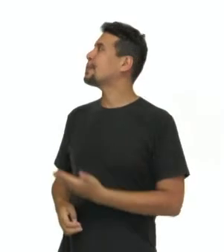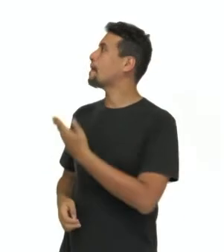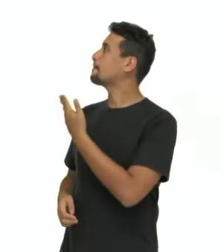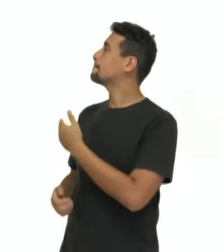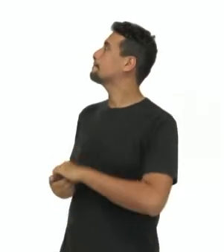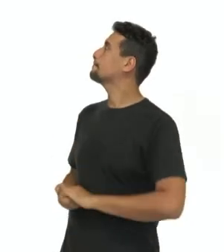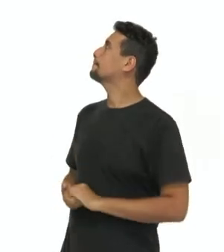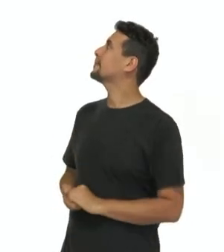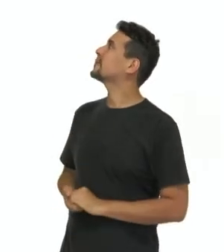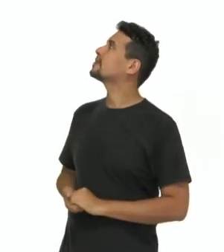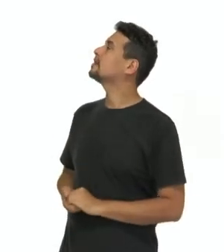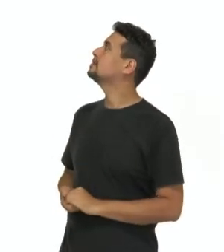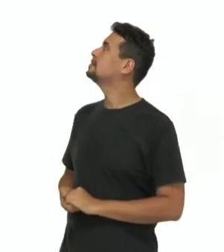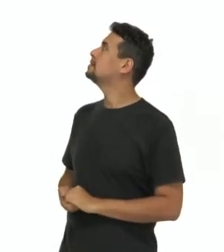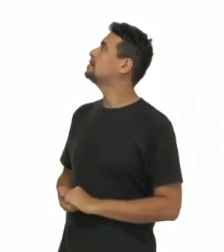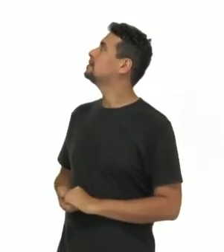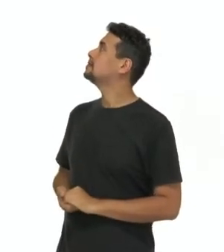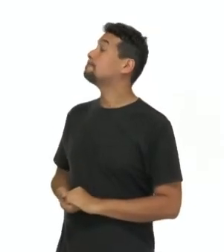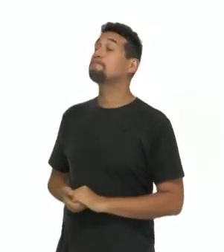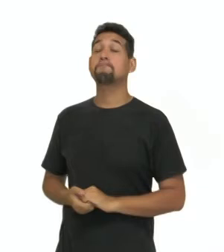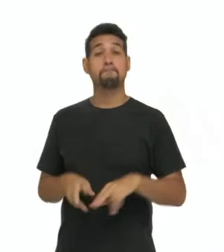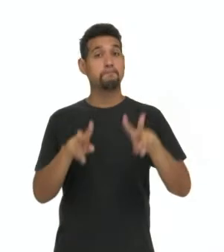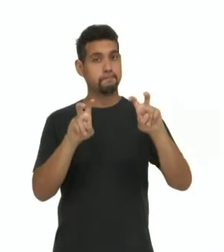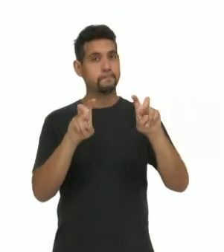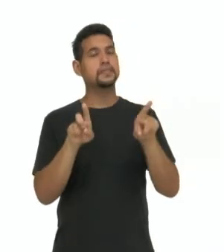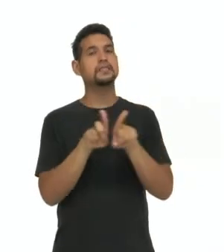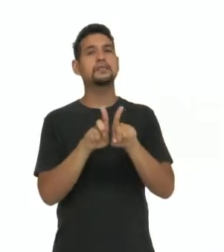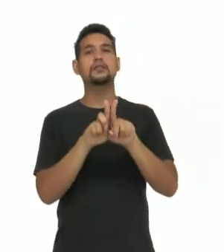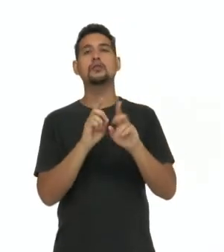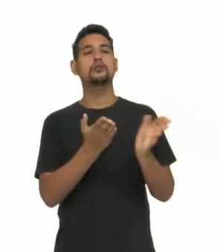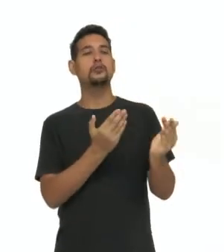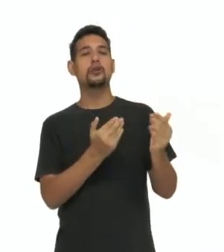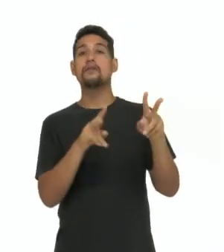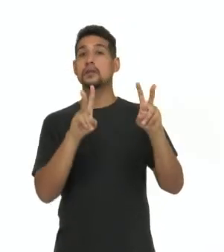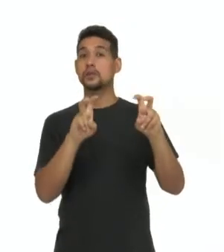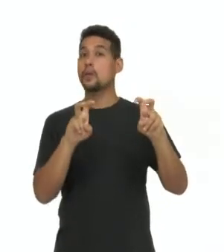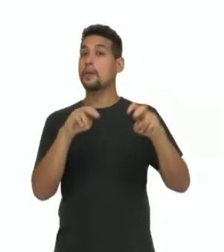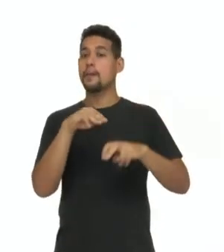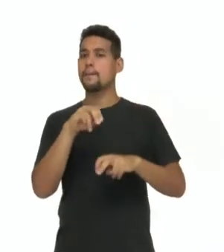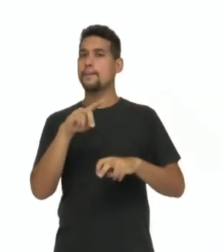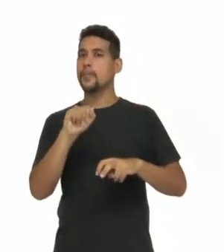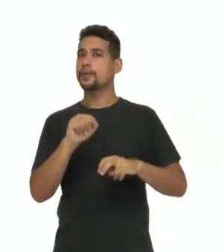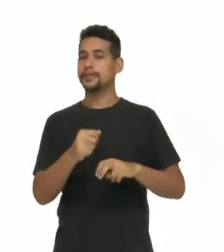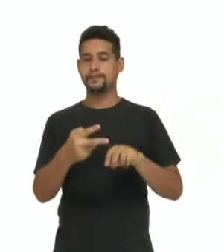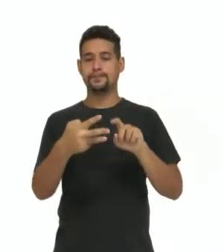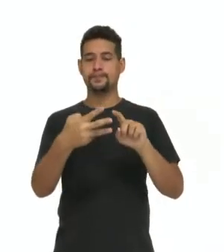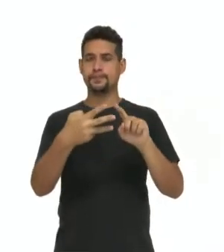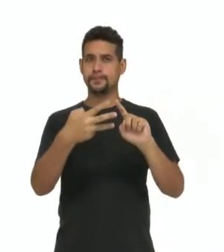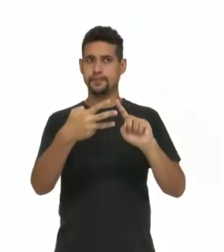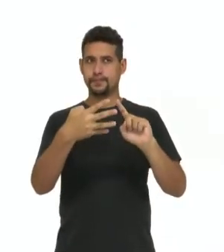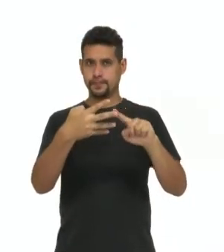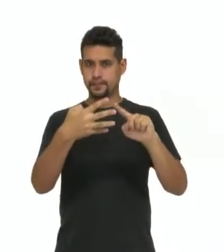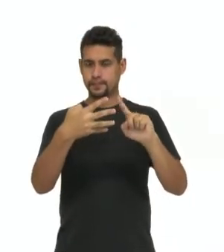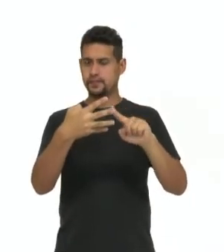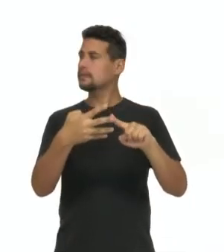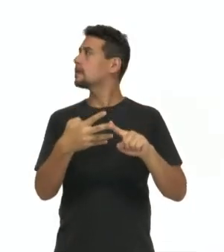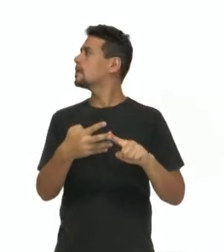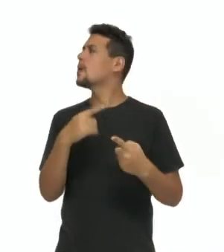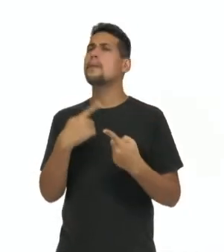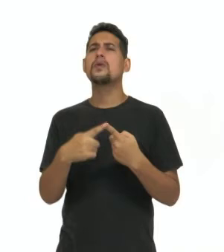a influência da moda sobre os jovens. O título, por que a moda é tão importante para os